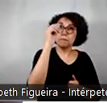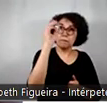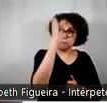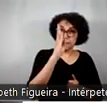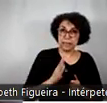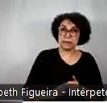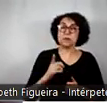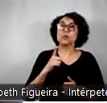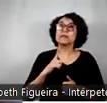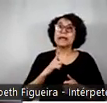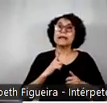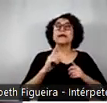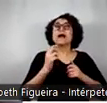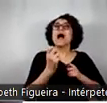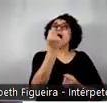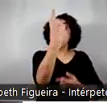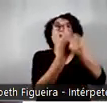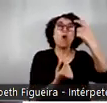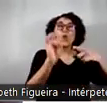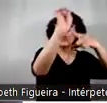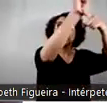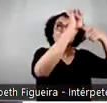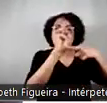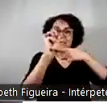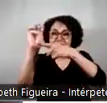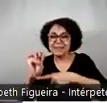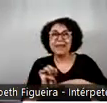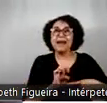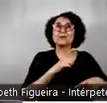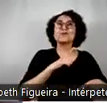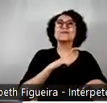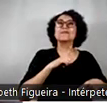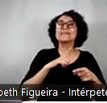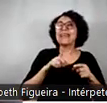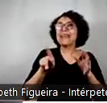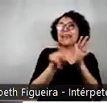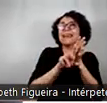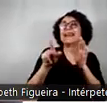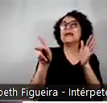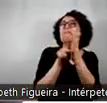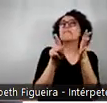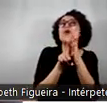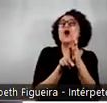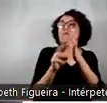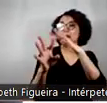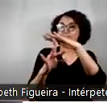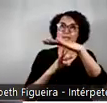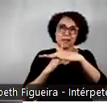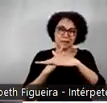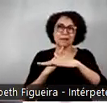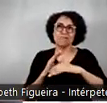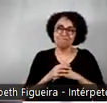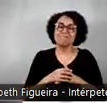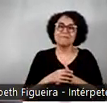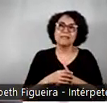alguns estados, né, que garantem, né, que têm as suas políticas migratórias, específicas, né, e